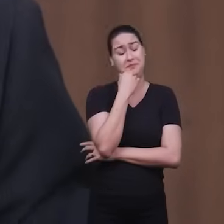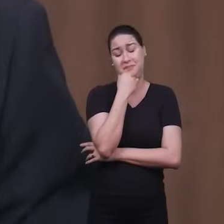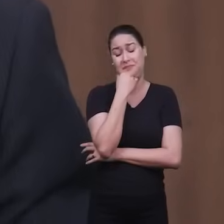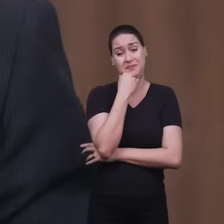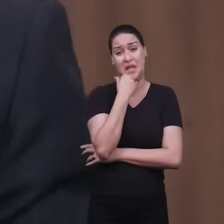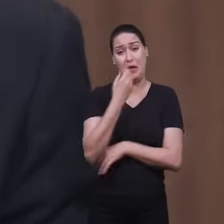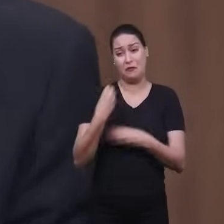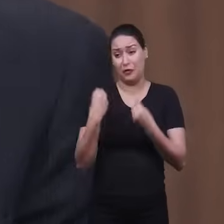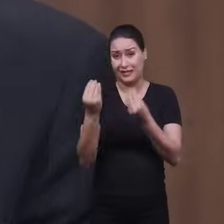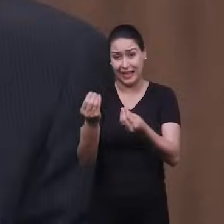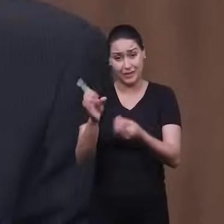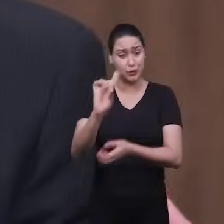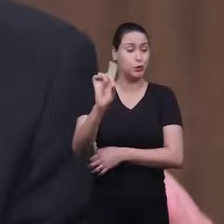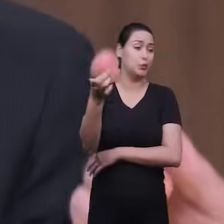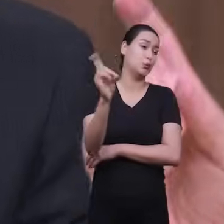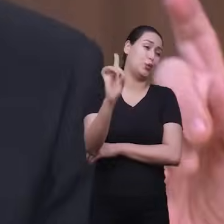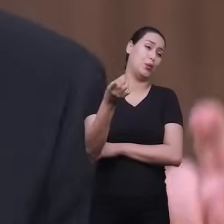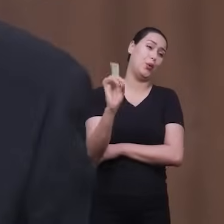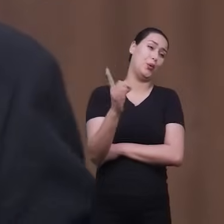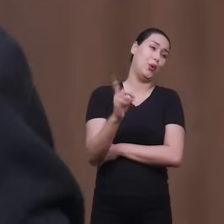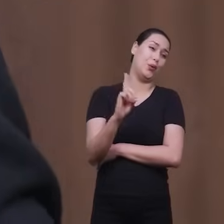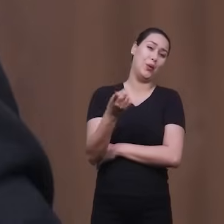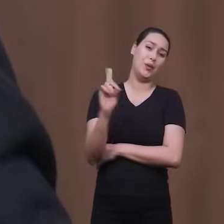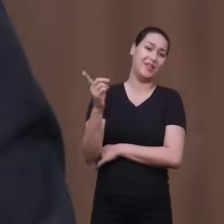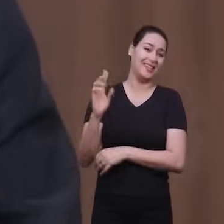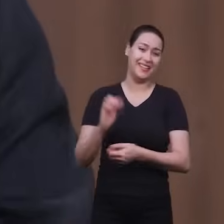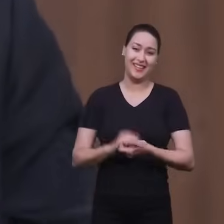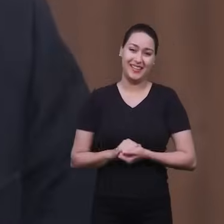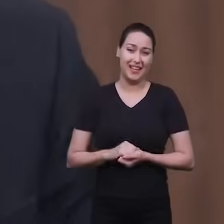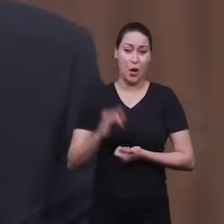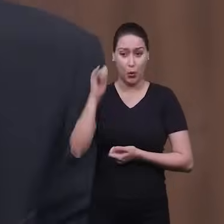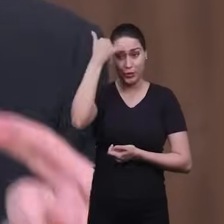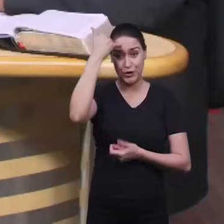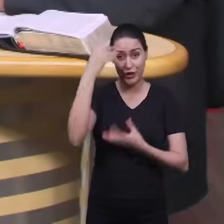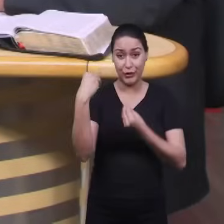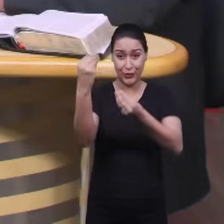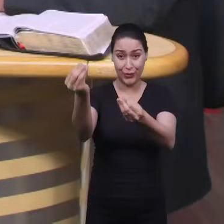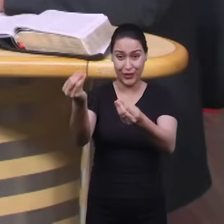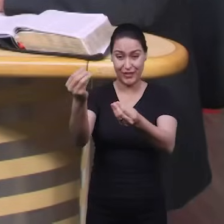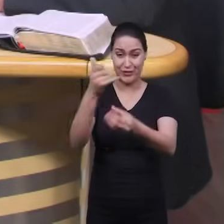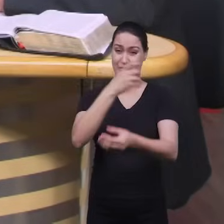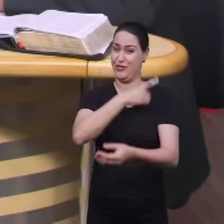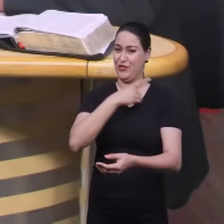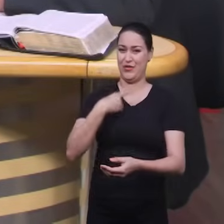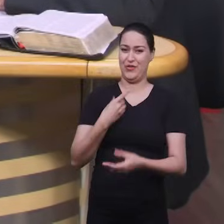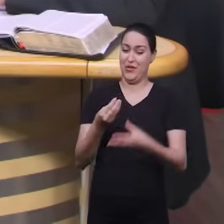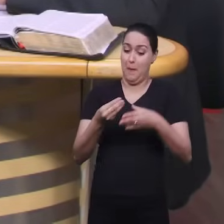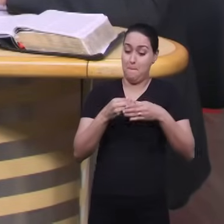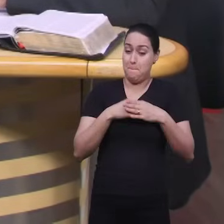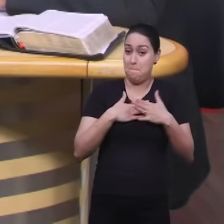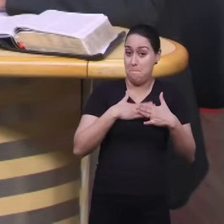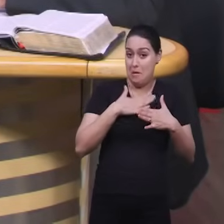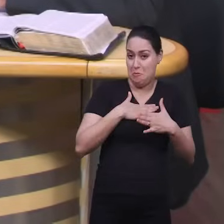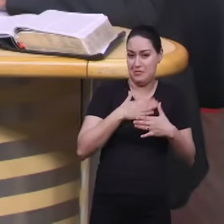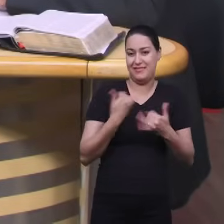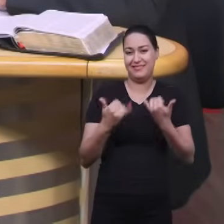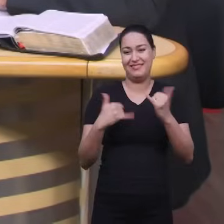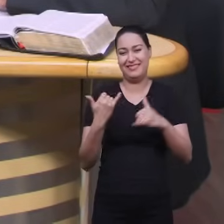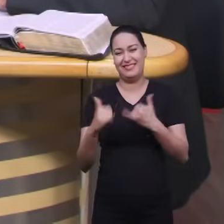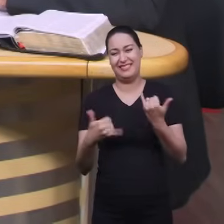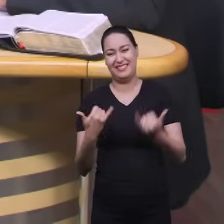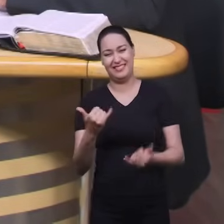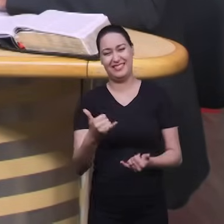custei para arrumar um pra mim eu não posso acender Eu tenho um dia daqui adorou Mais um detalhe vamos vamos a Bíblia né